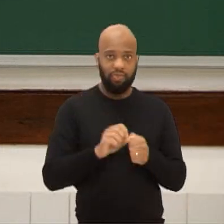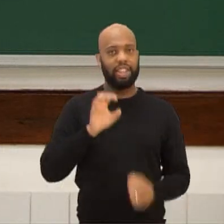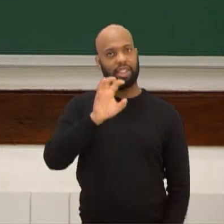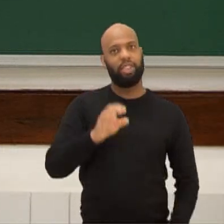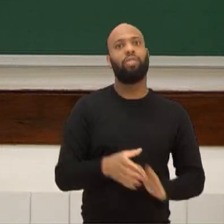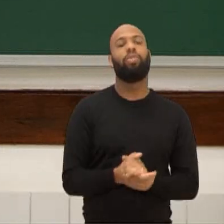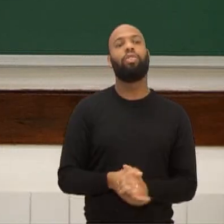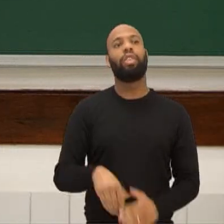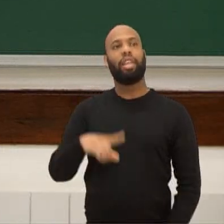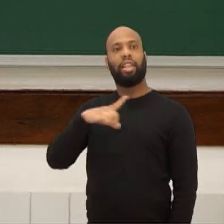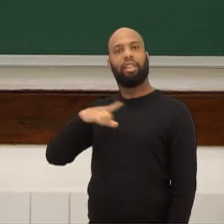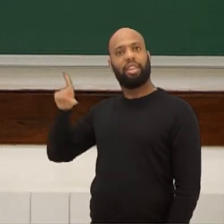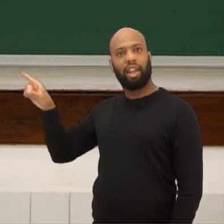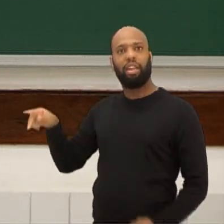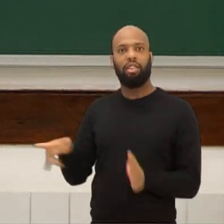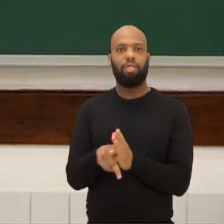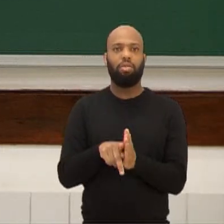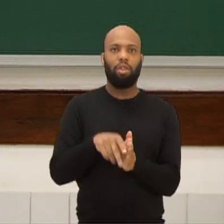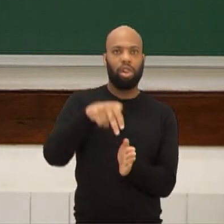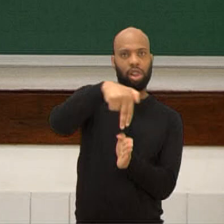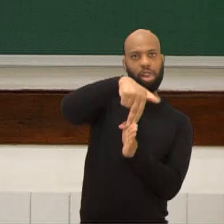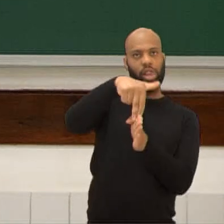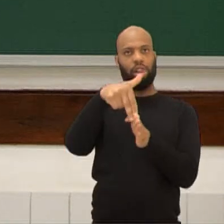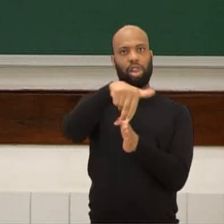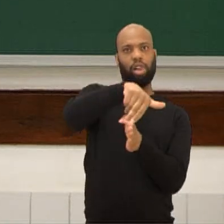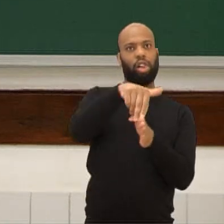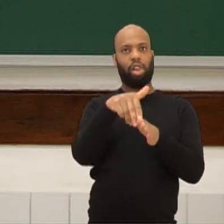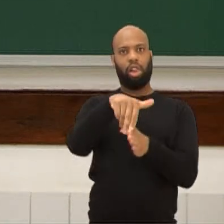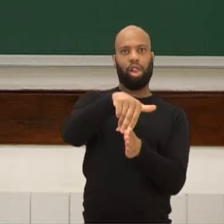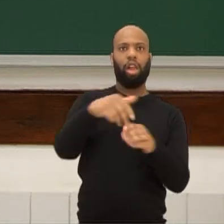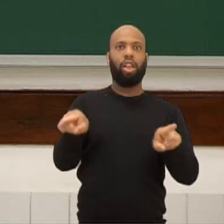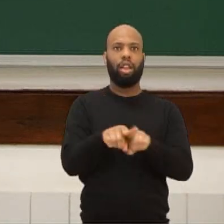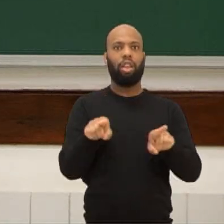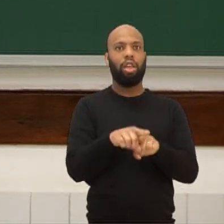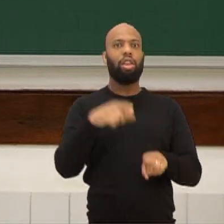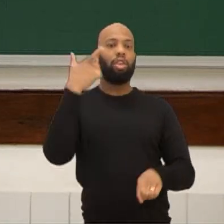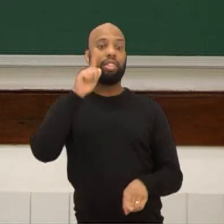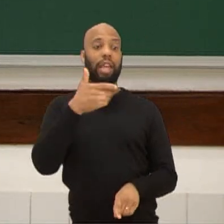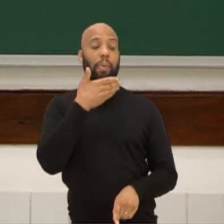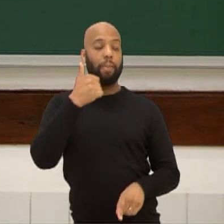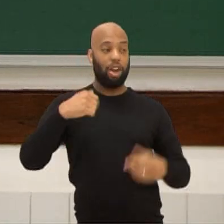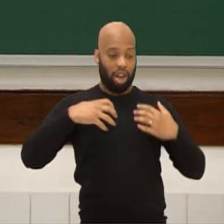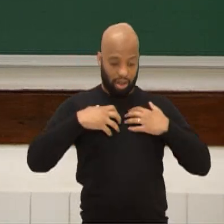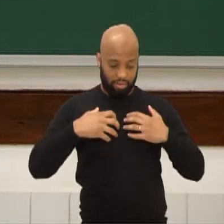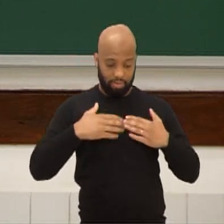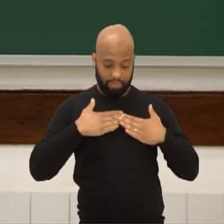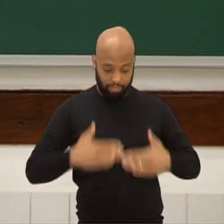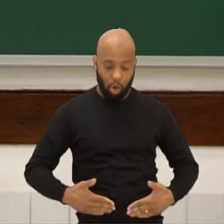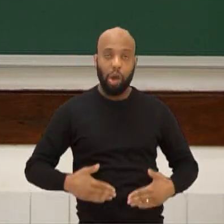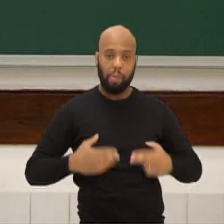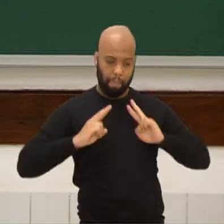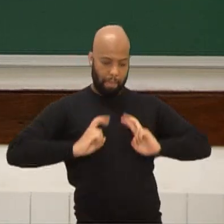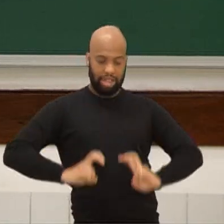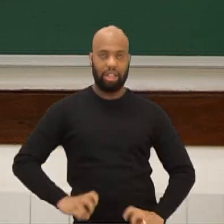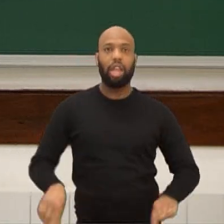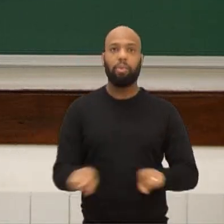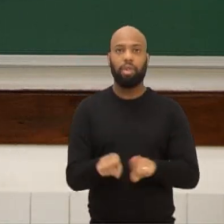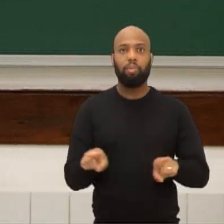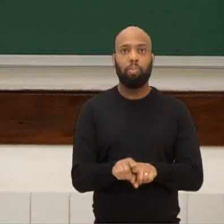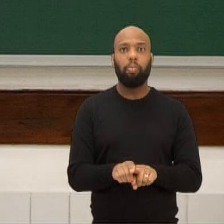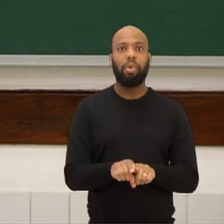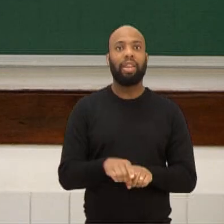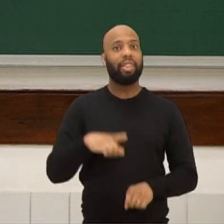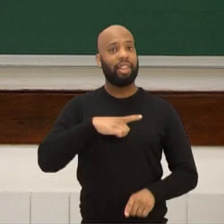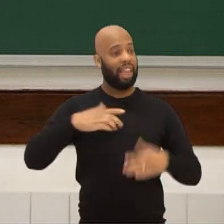você está fazendo uma atividade de equilíbrio, uma atividade de coordenação motora, e você está tendo uma alegria sem